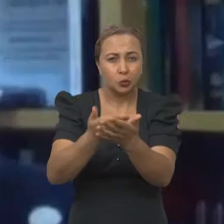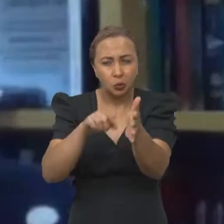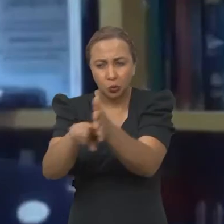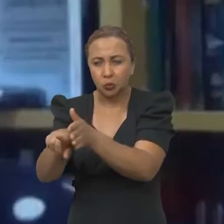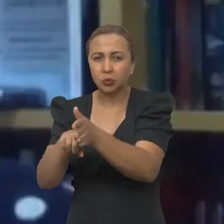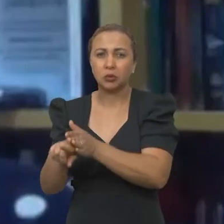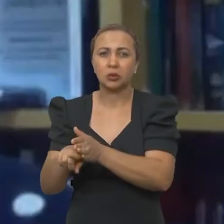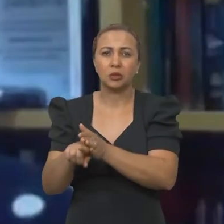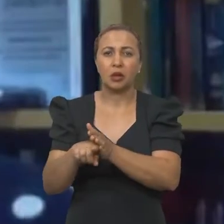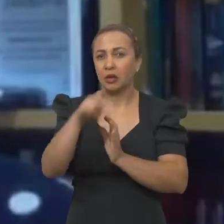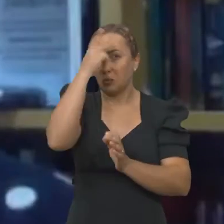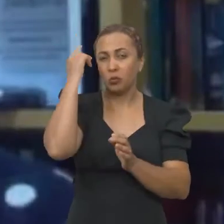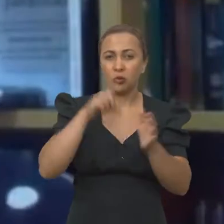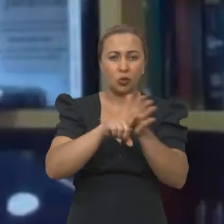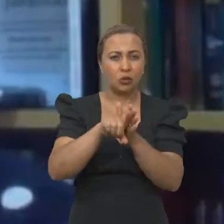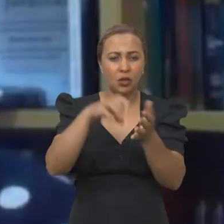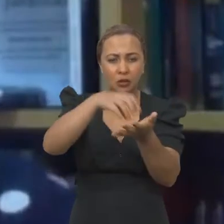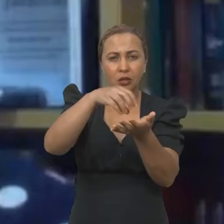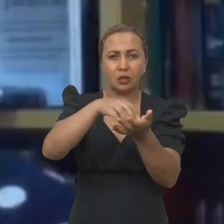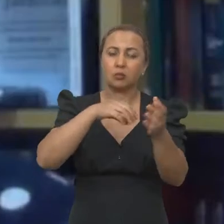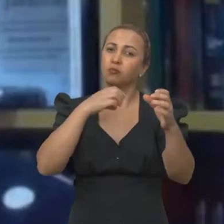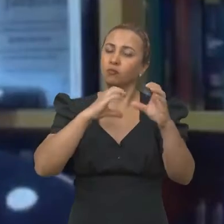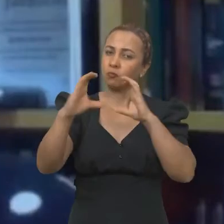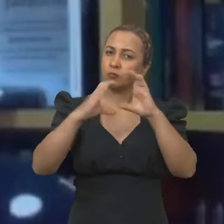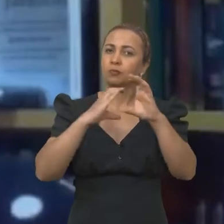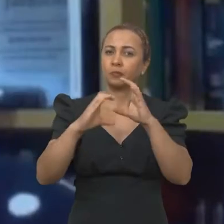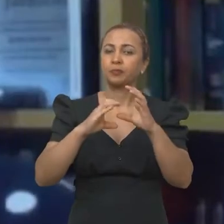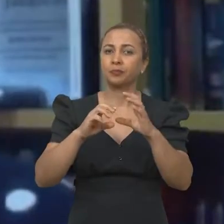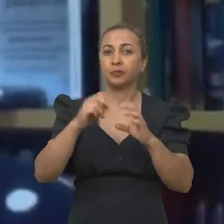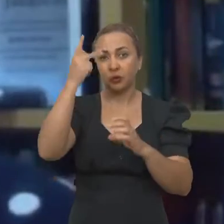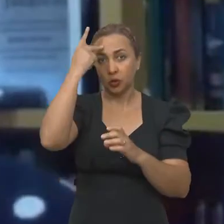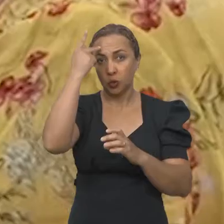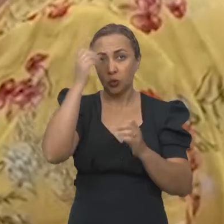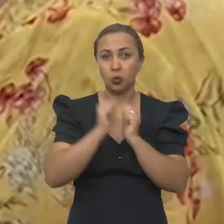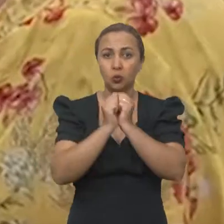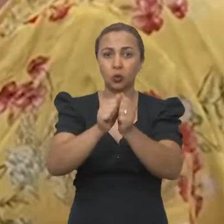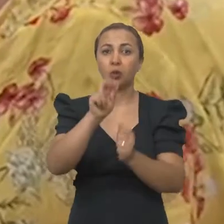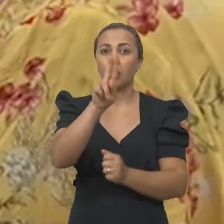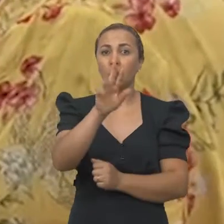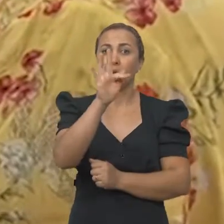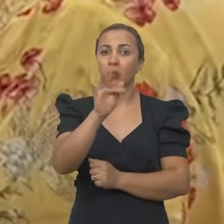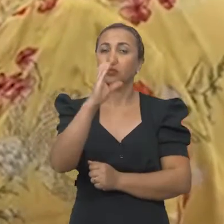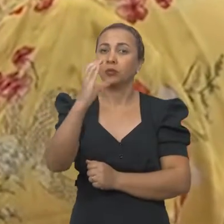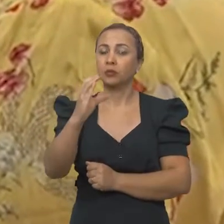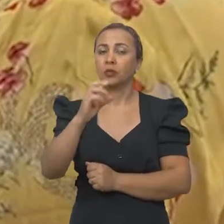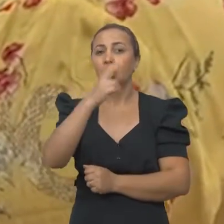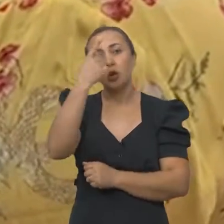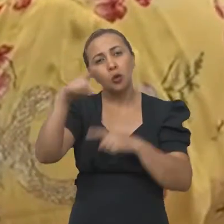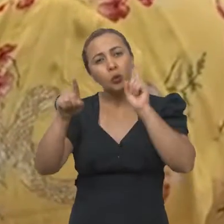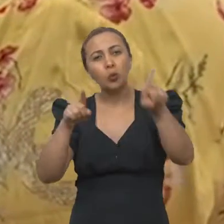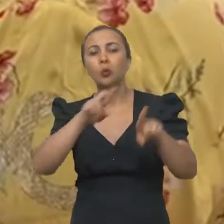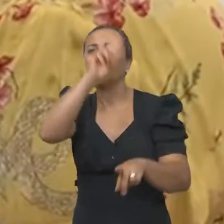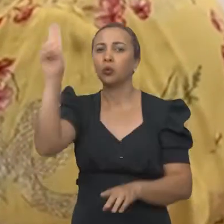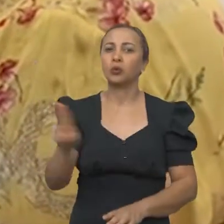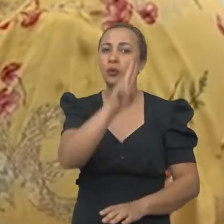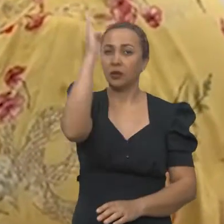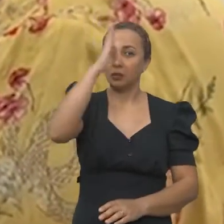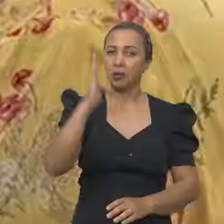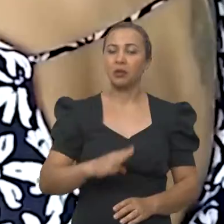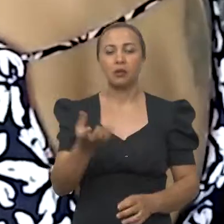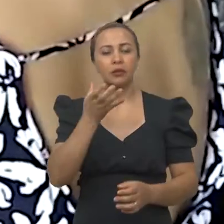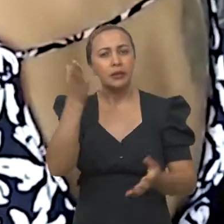levantamento. Pesquisadores do Centro de Pesquisa em Comunicação e Trabalho da USP, em parceria com a UFC e outras